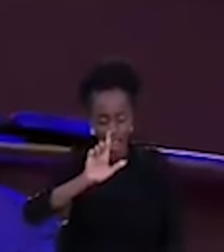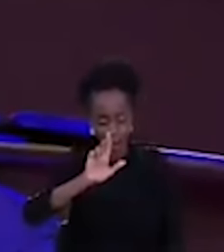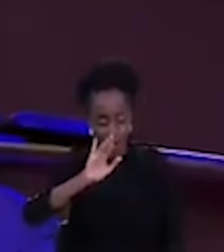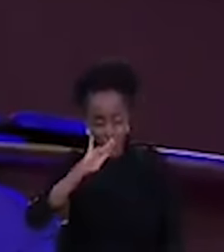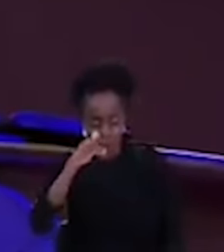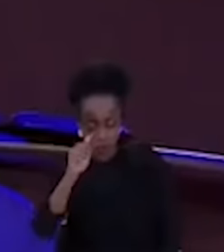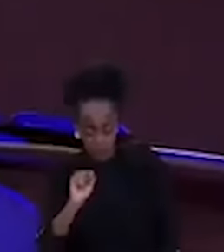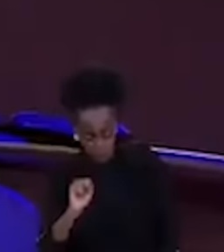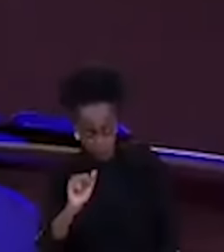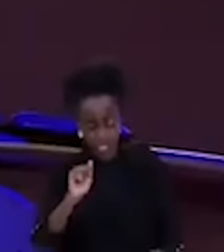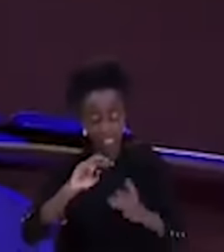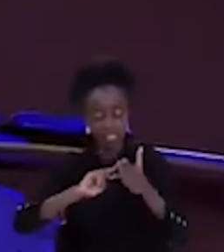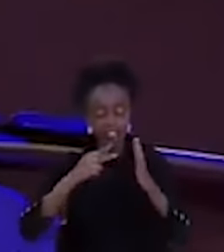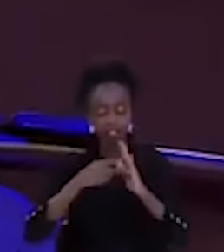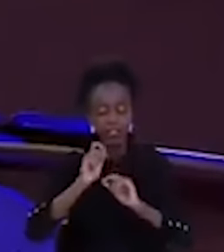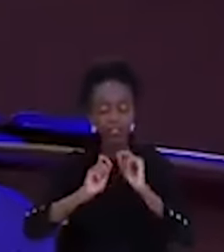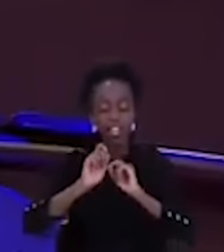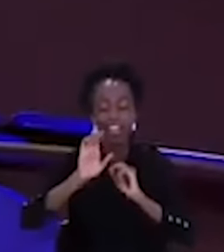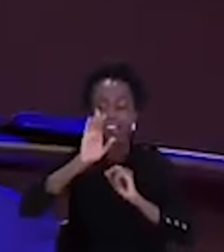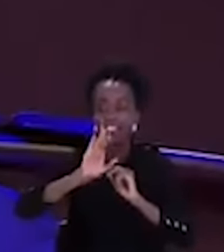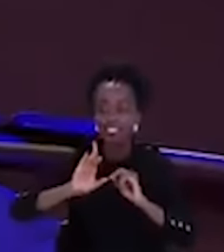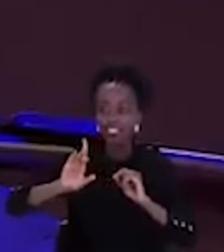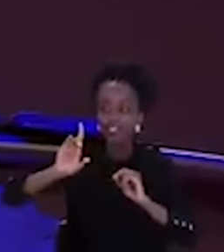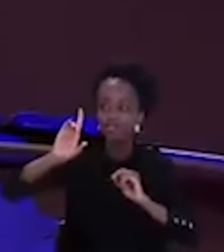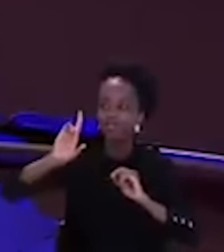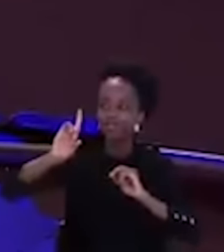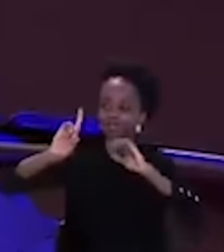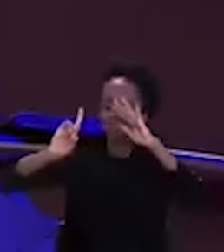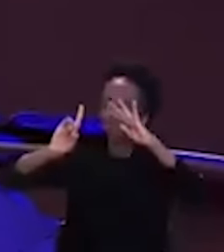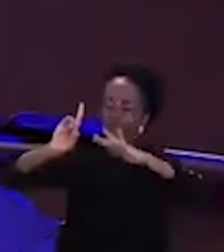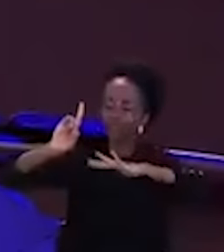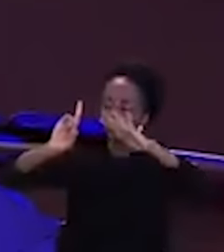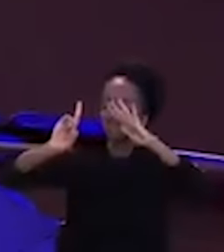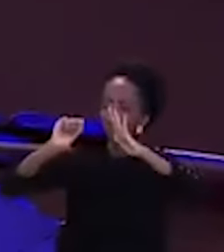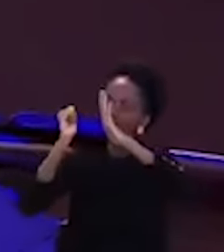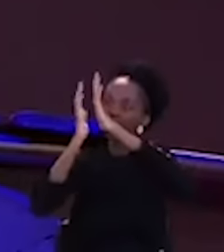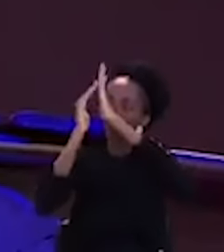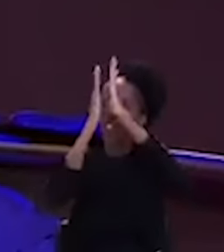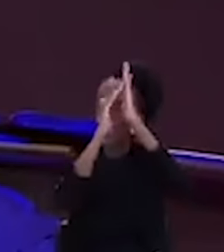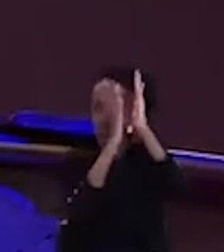que significa Deus seja louvado.